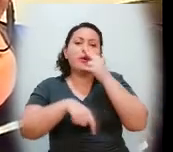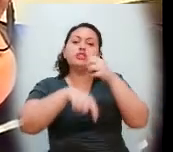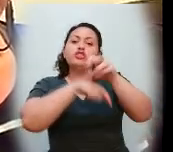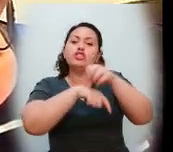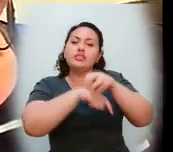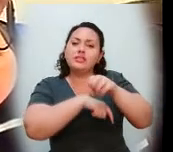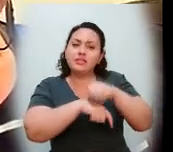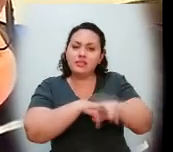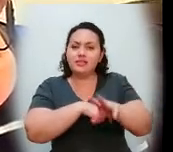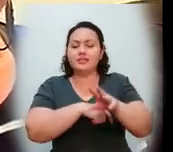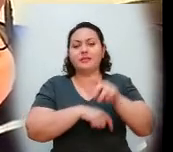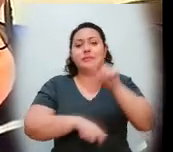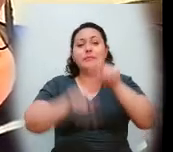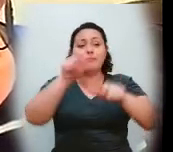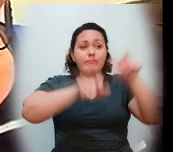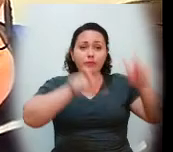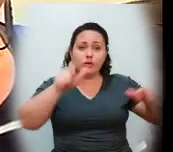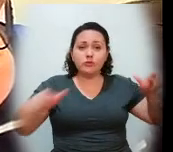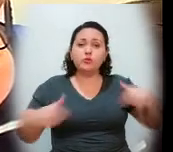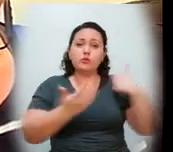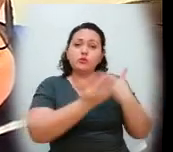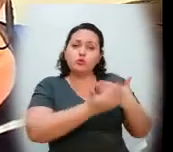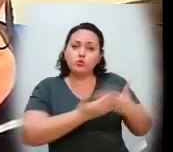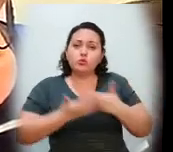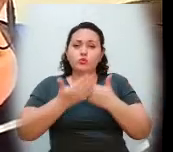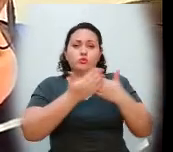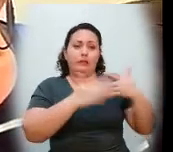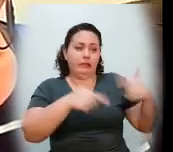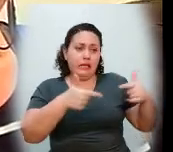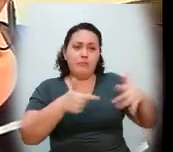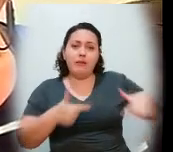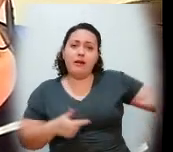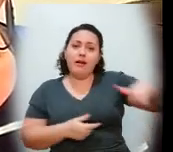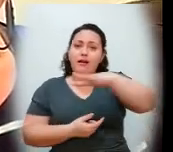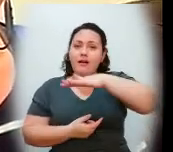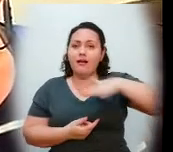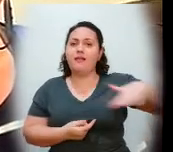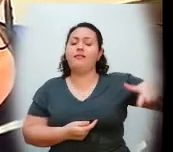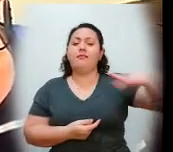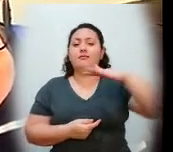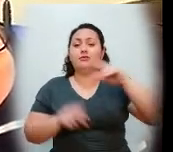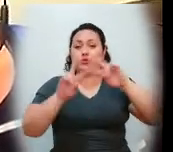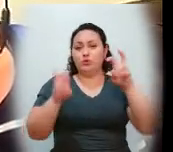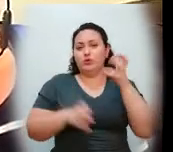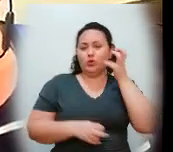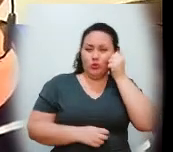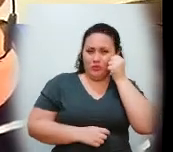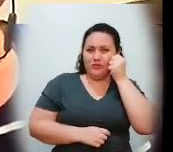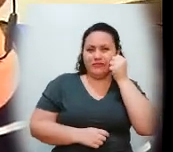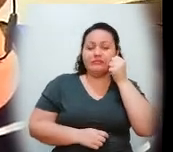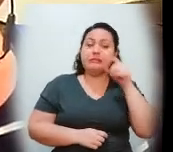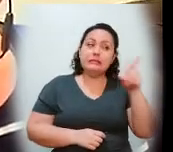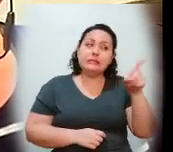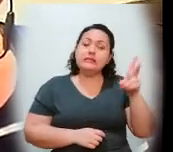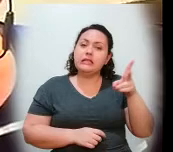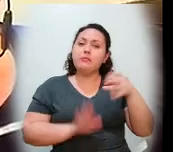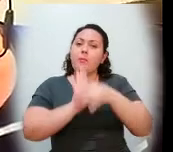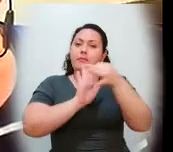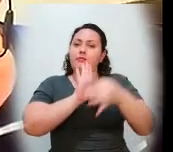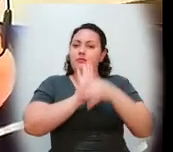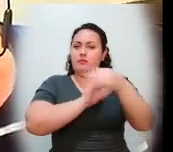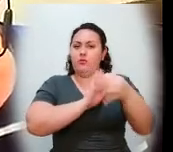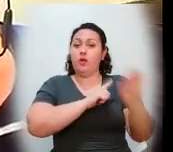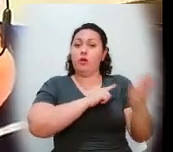sugestões, na verdade, que as pessoas que estudam e acabam trabalhando com o sono sugerem para que a